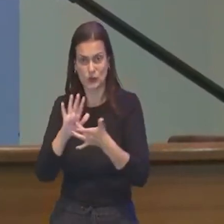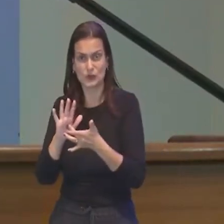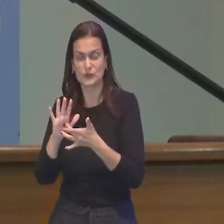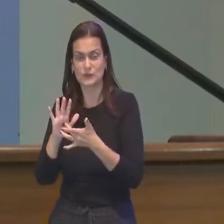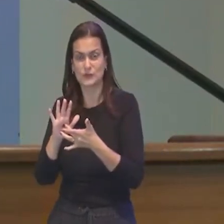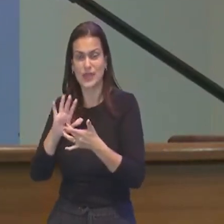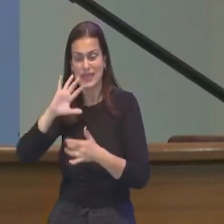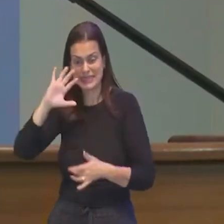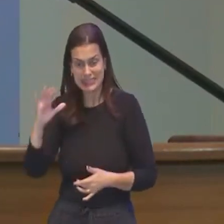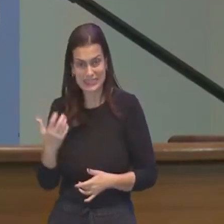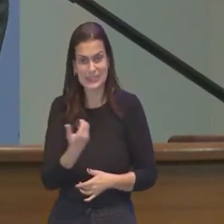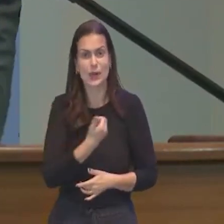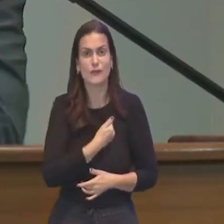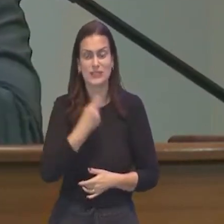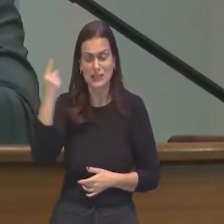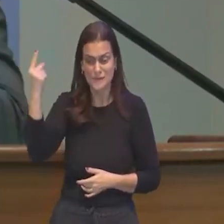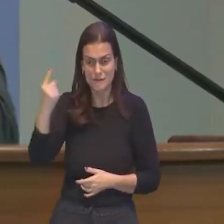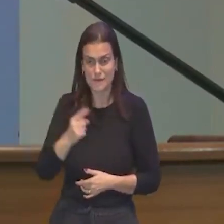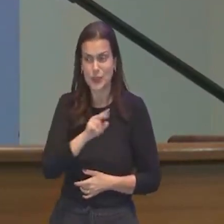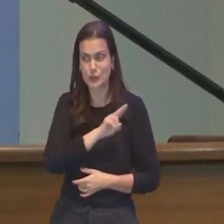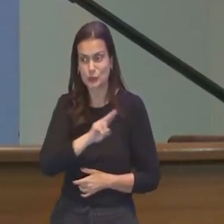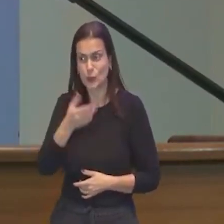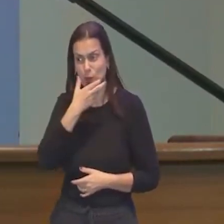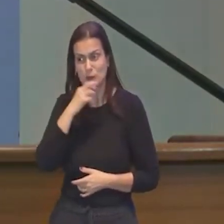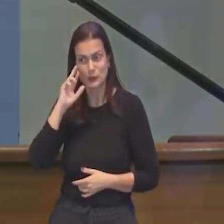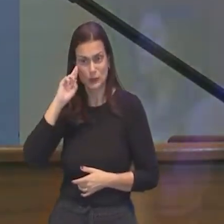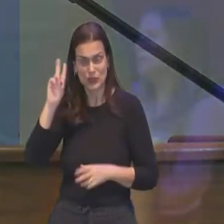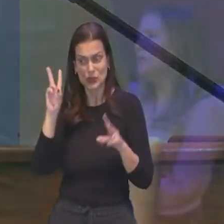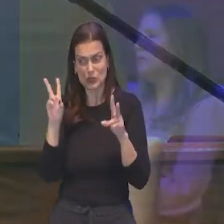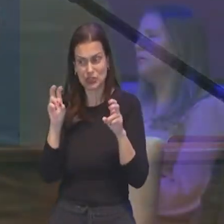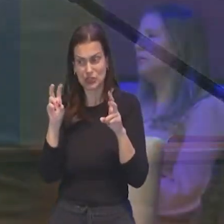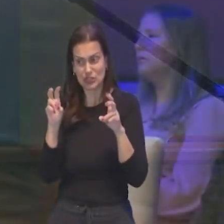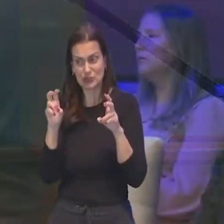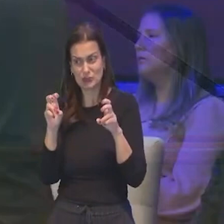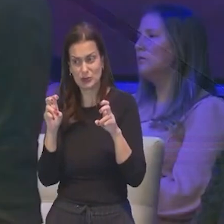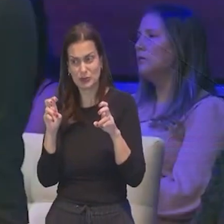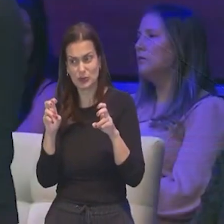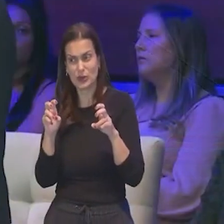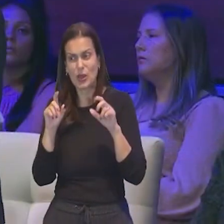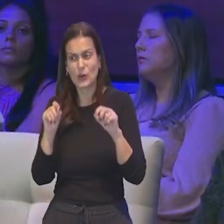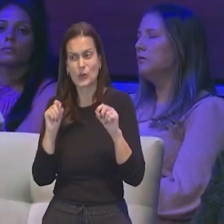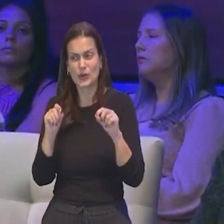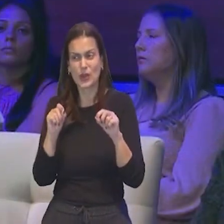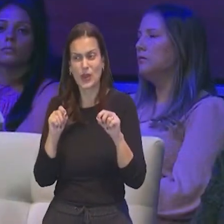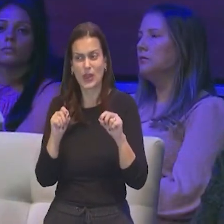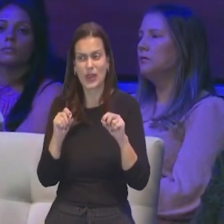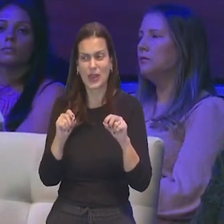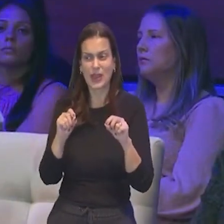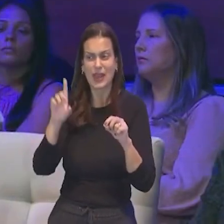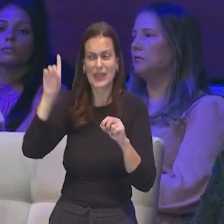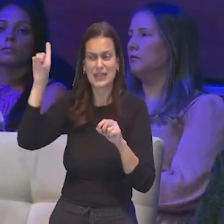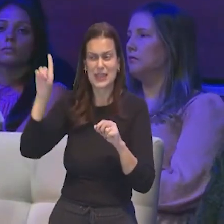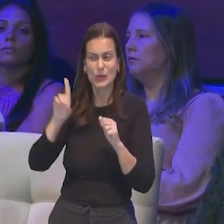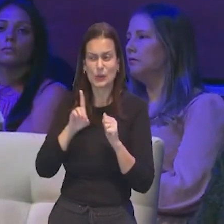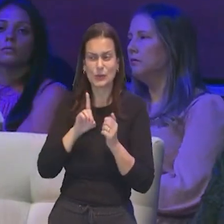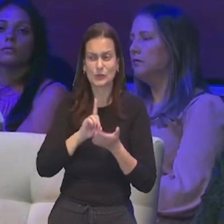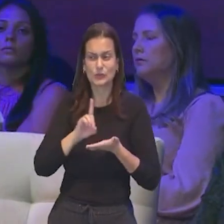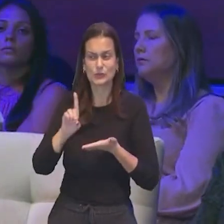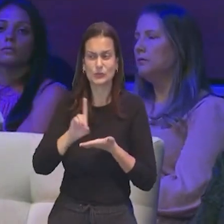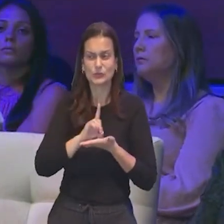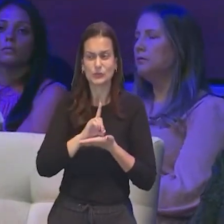a salvação que vem em nome do Senhor, este título, este nome, inclusive, é um título evangelístico.